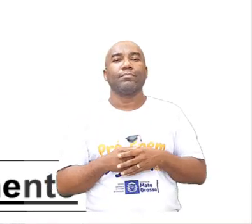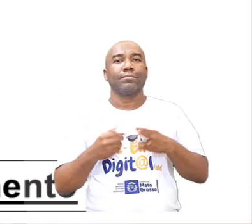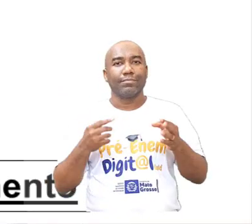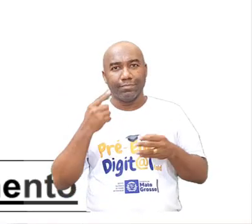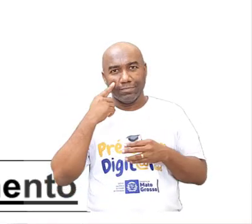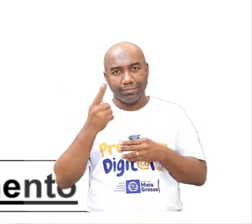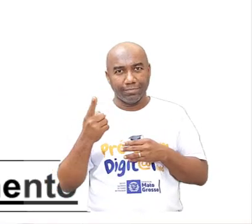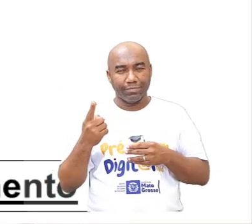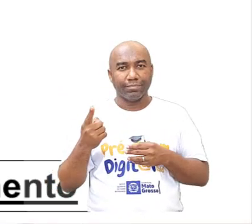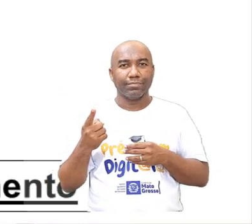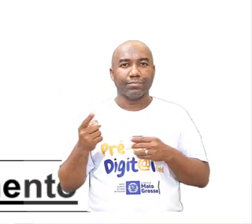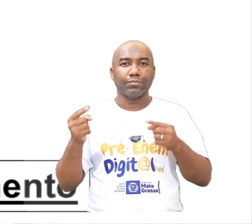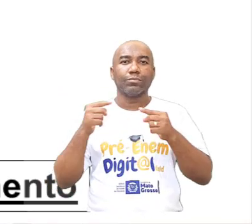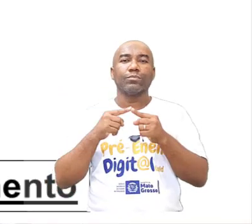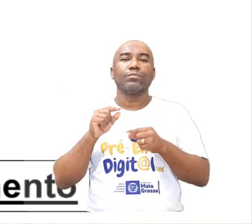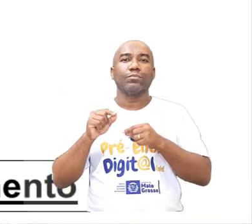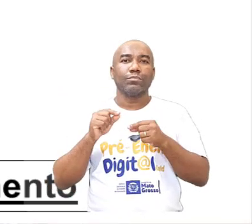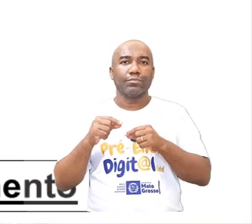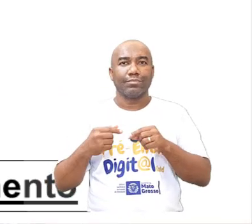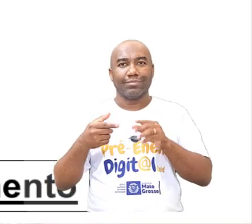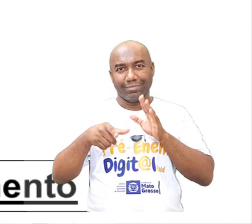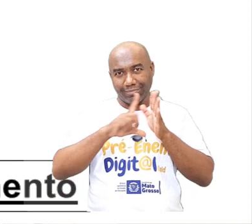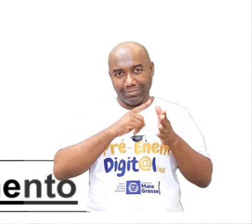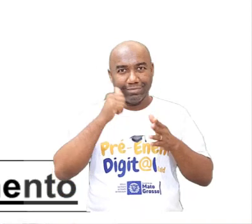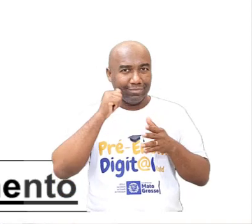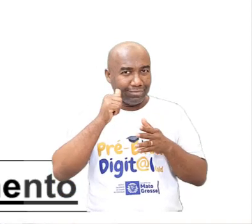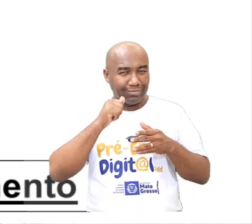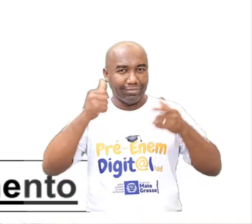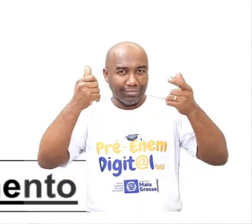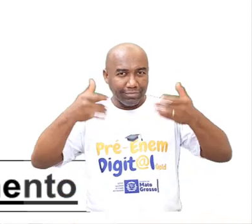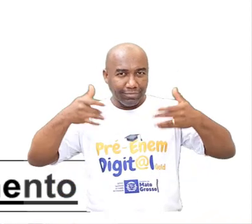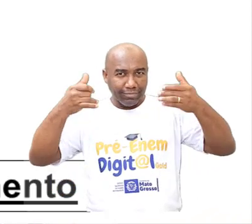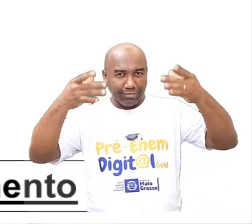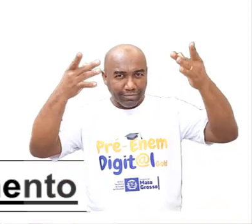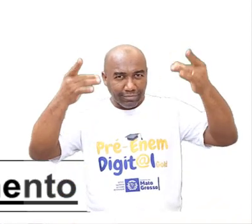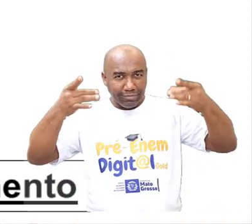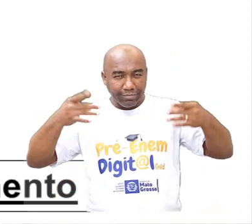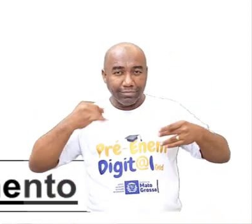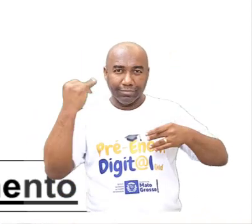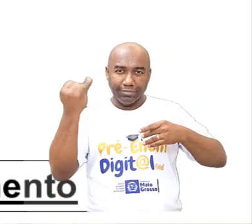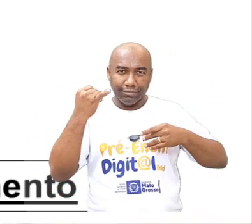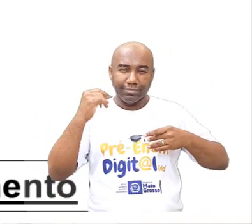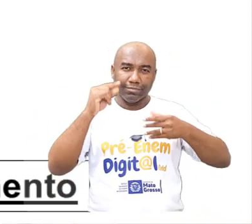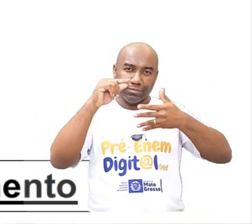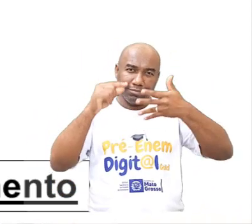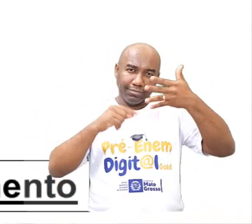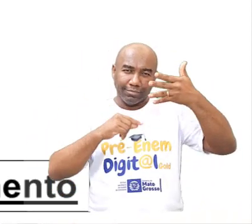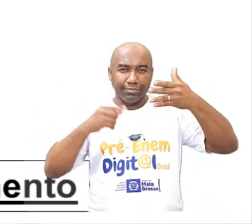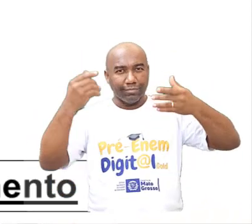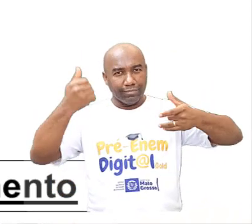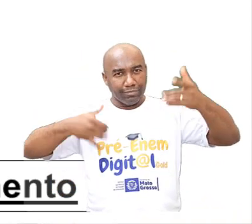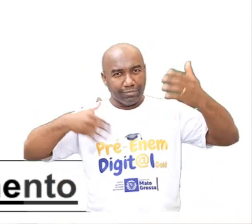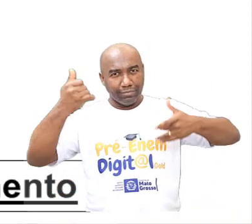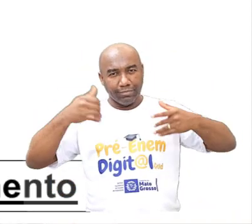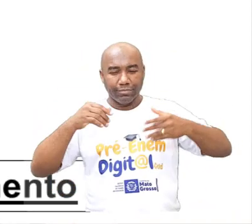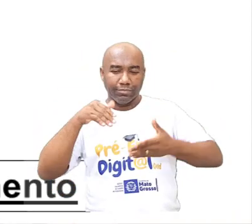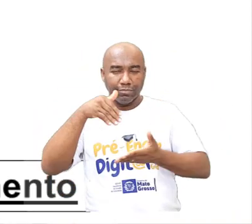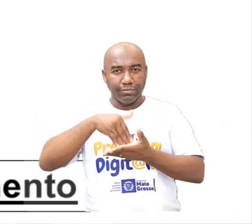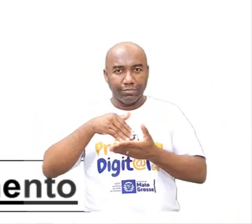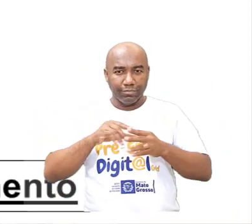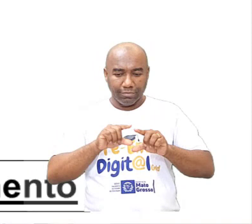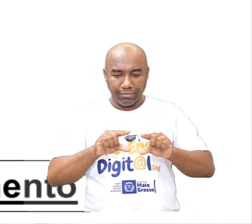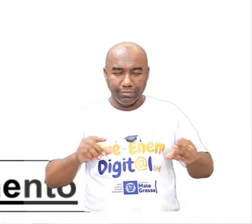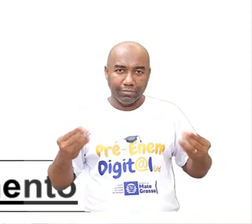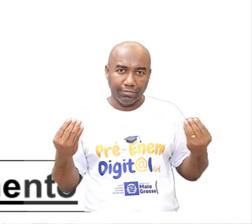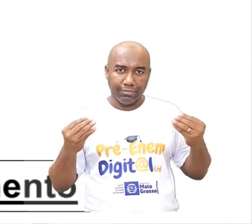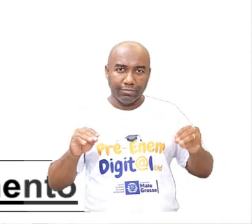Então, aqui encerrou toda a proposta, não o texto. O texto encerrou aqui. E o que, que